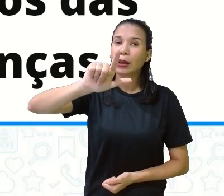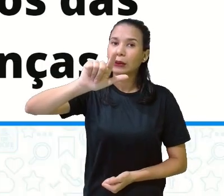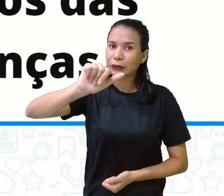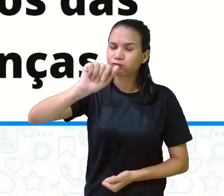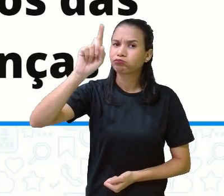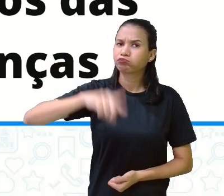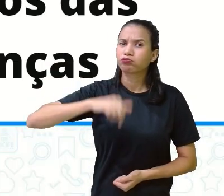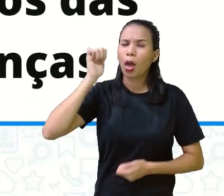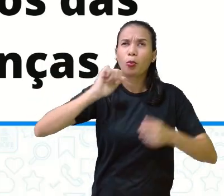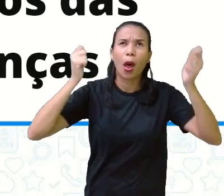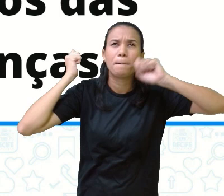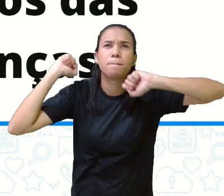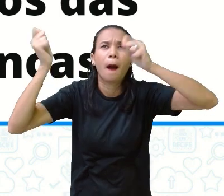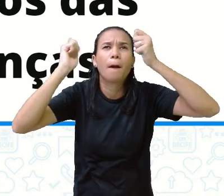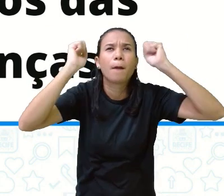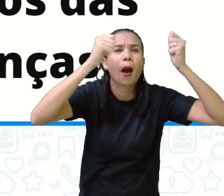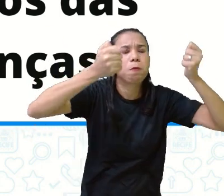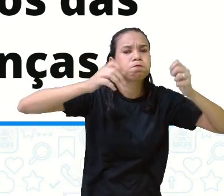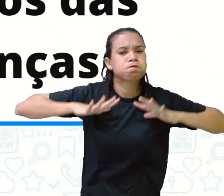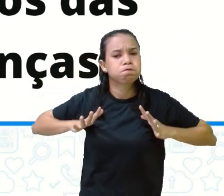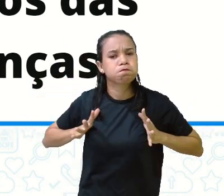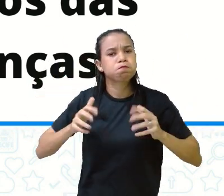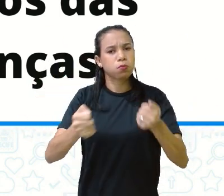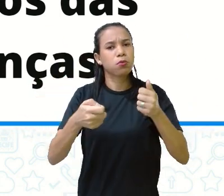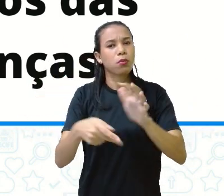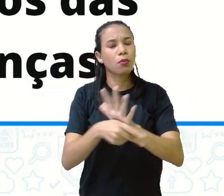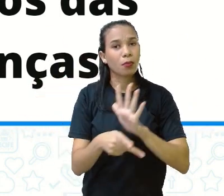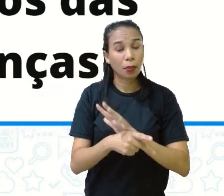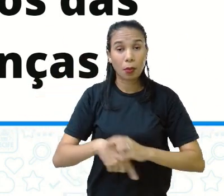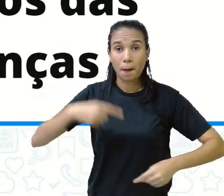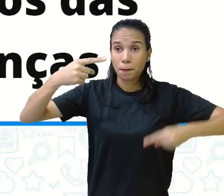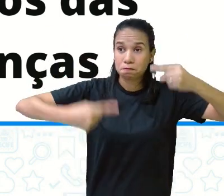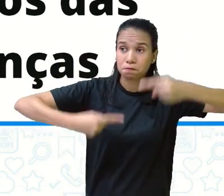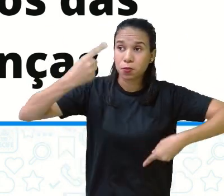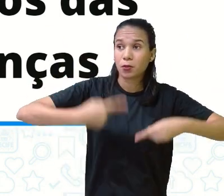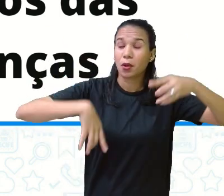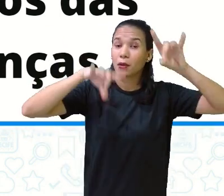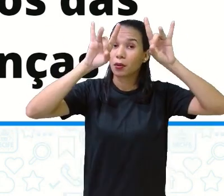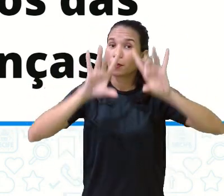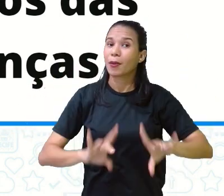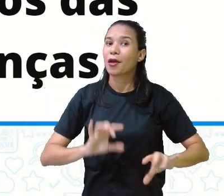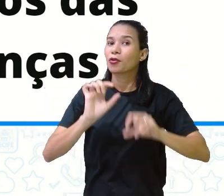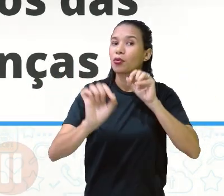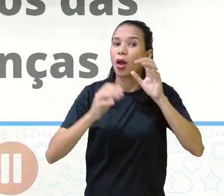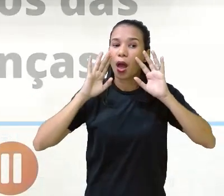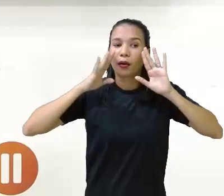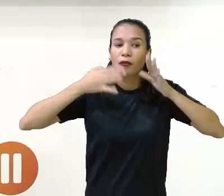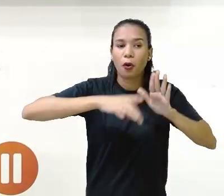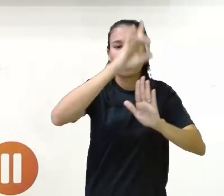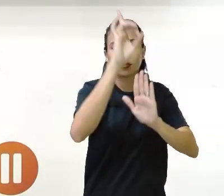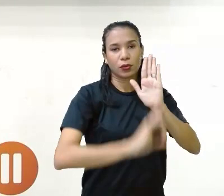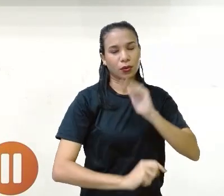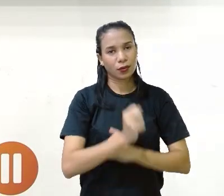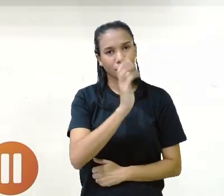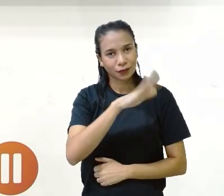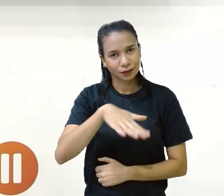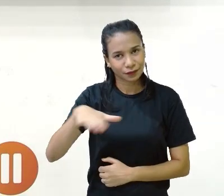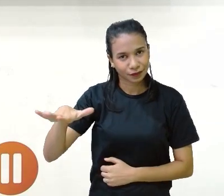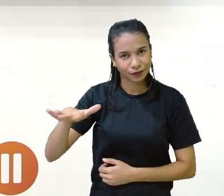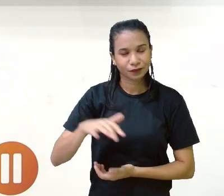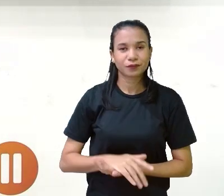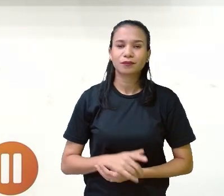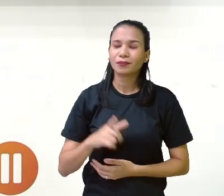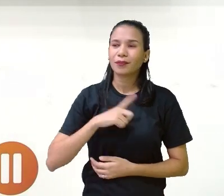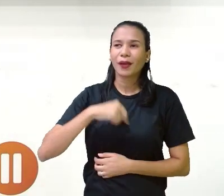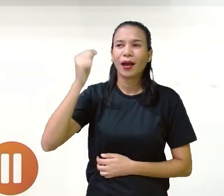grande ativista, né, na parte de política, especialmente na área de direitos das